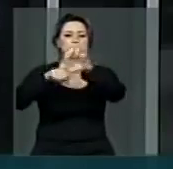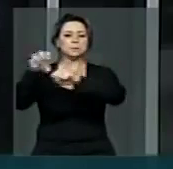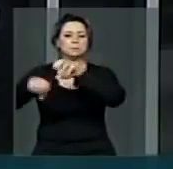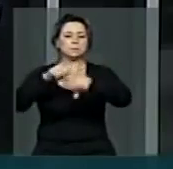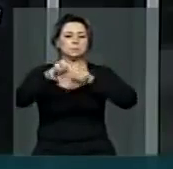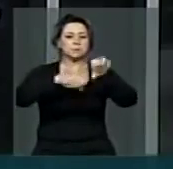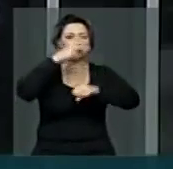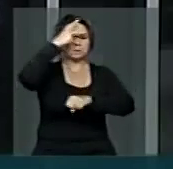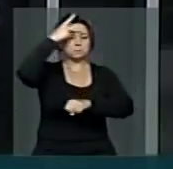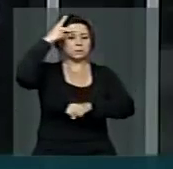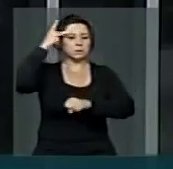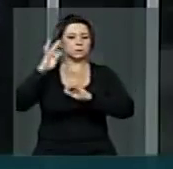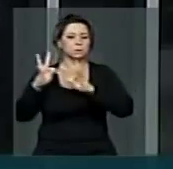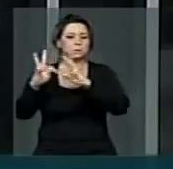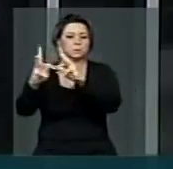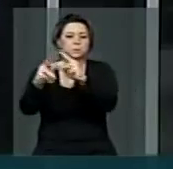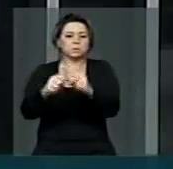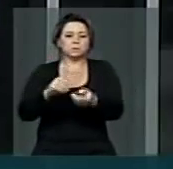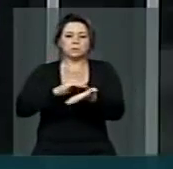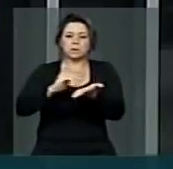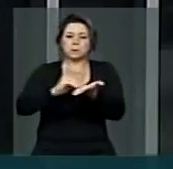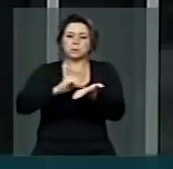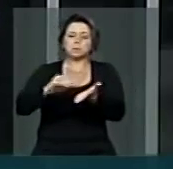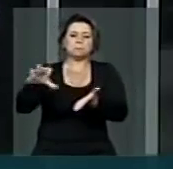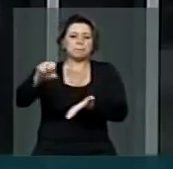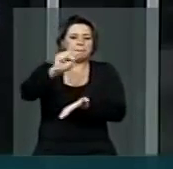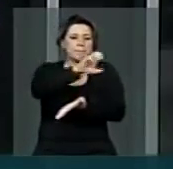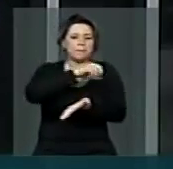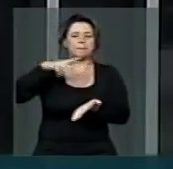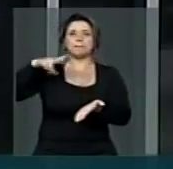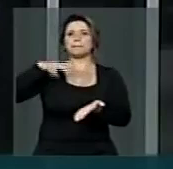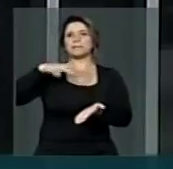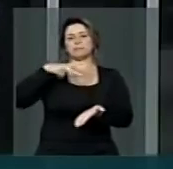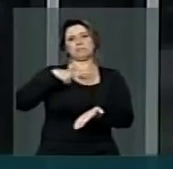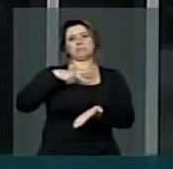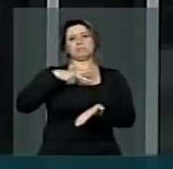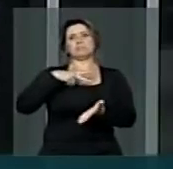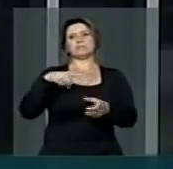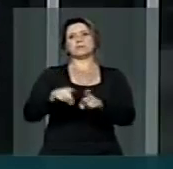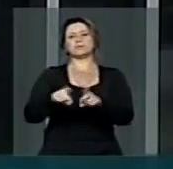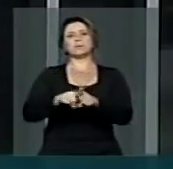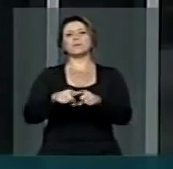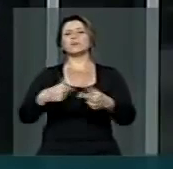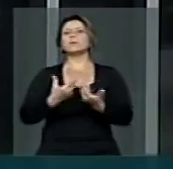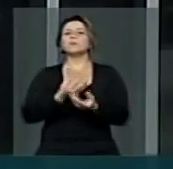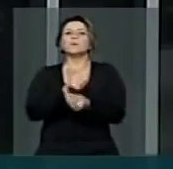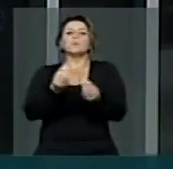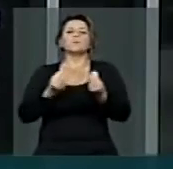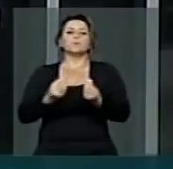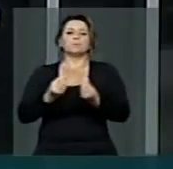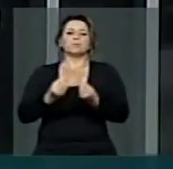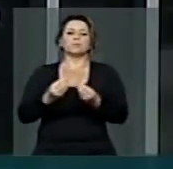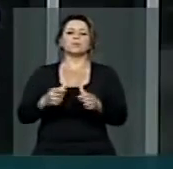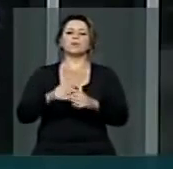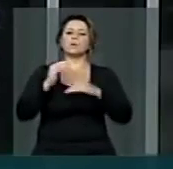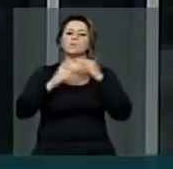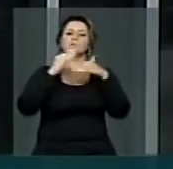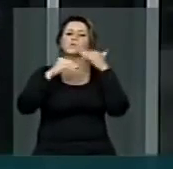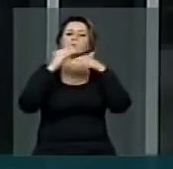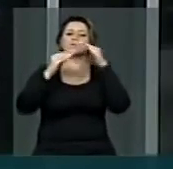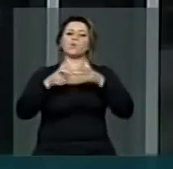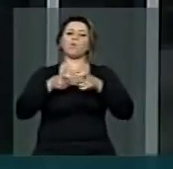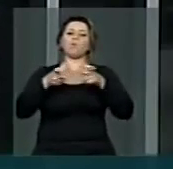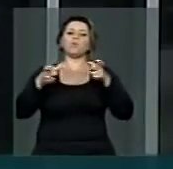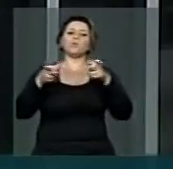73,7% de todos os alunos matriculados. Substancial parte de todo esse vasto segmento, em ascensão continuada,